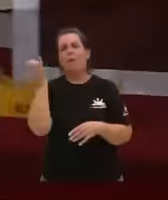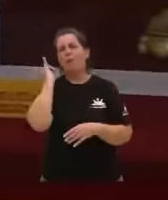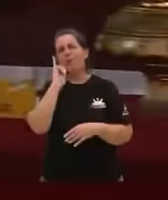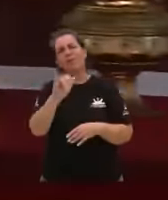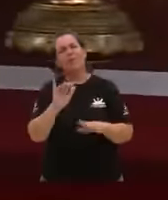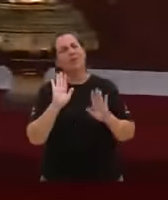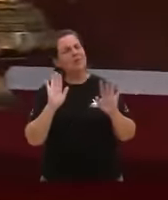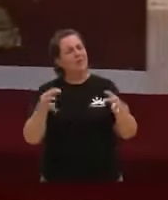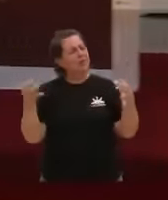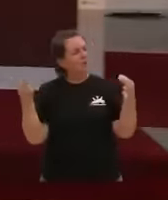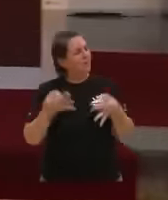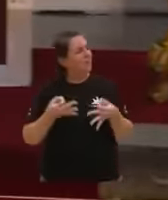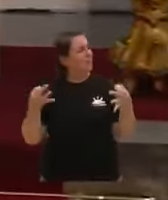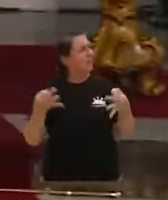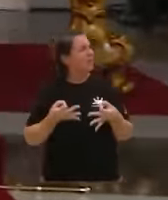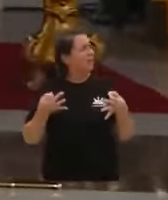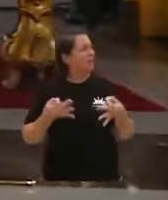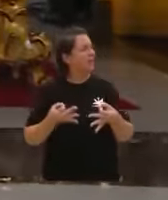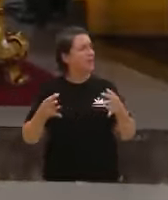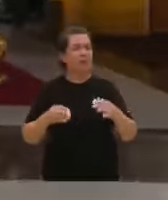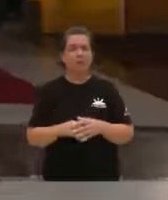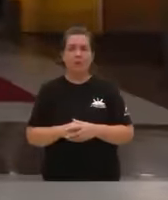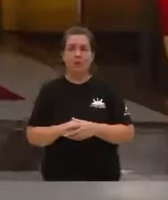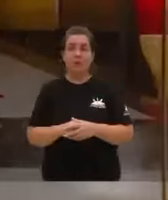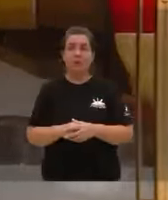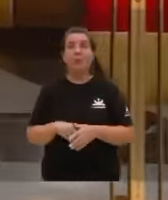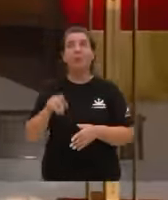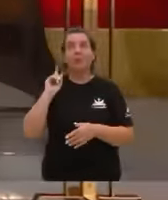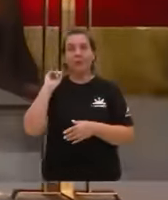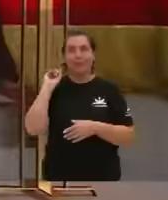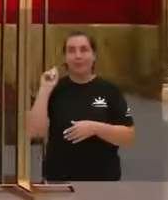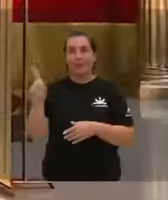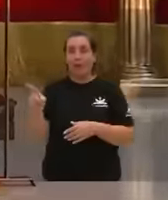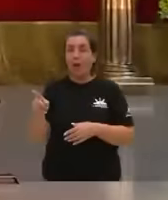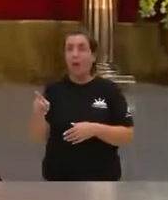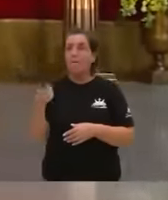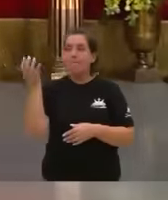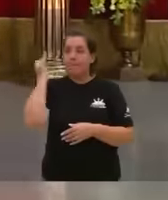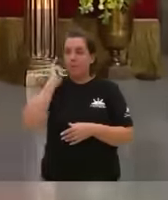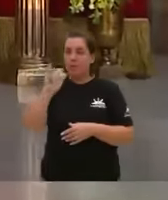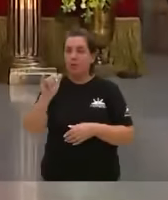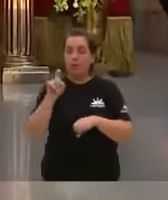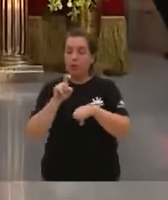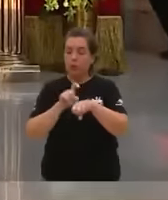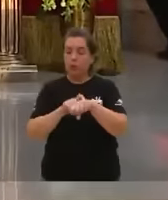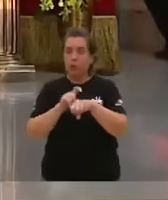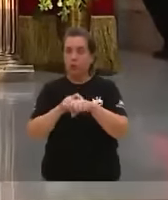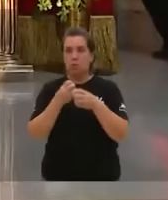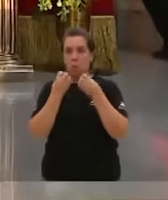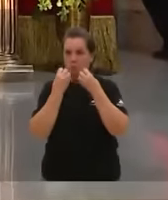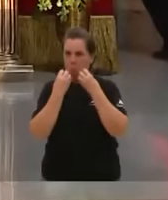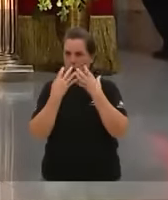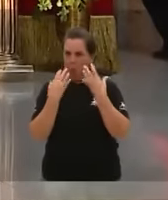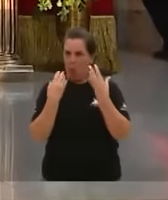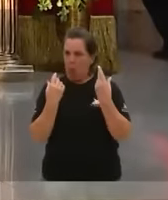por excelência, um profeta que vive num tempo próspero,